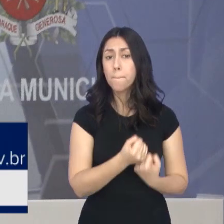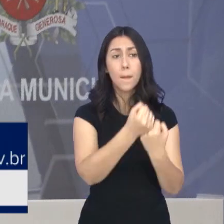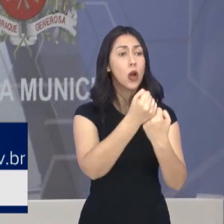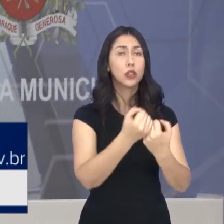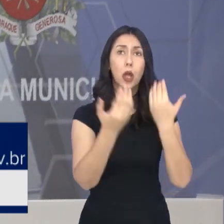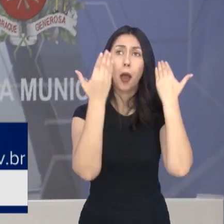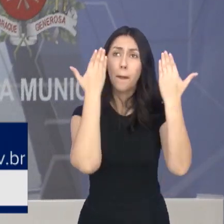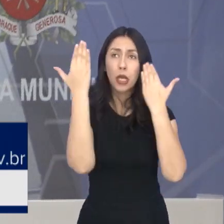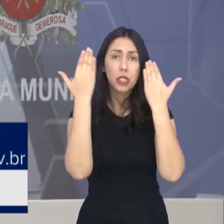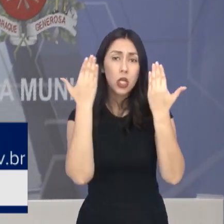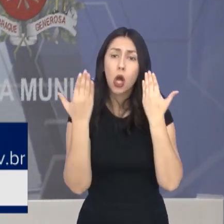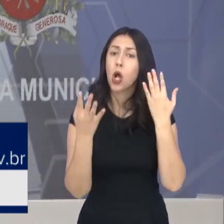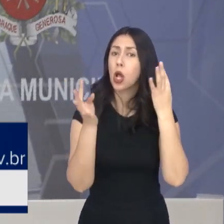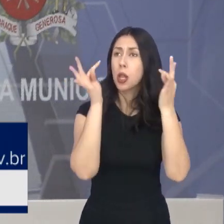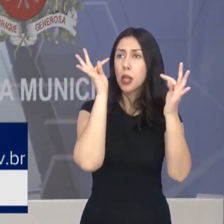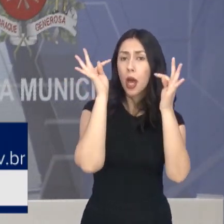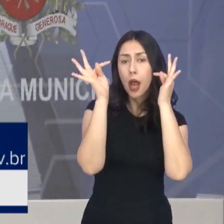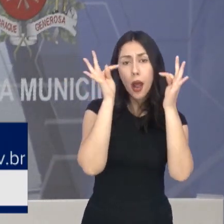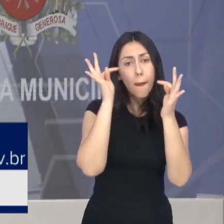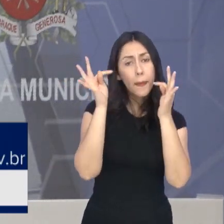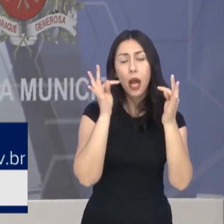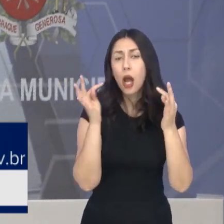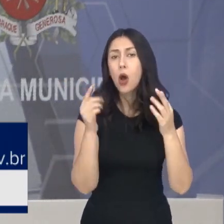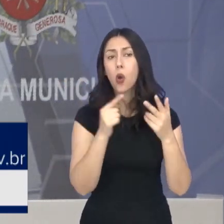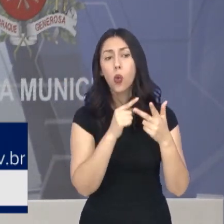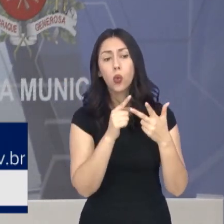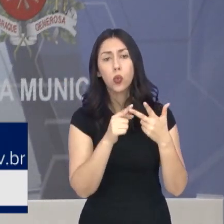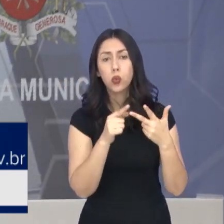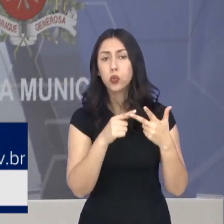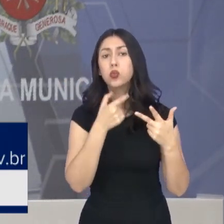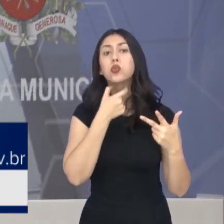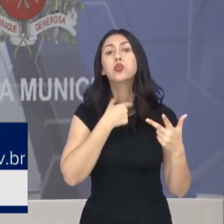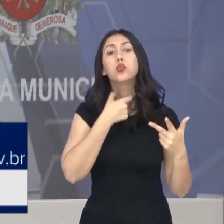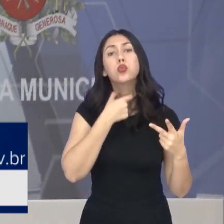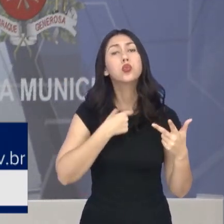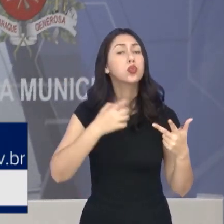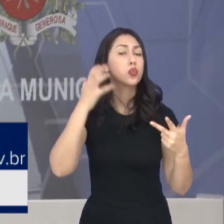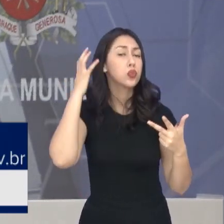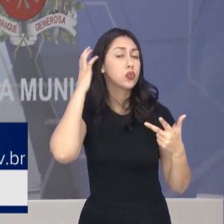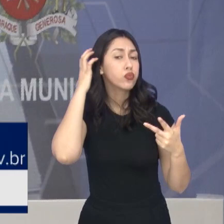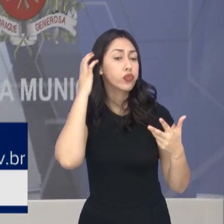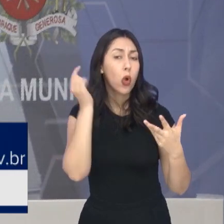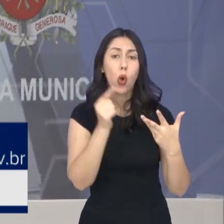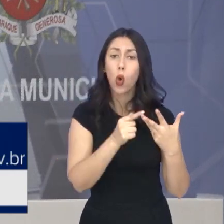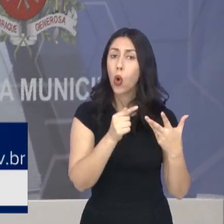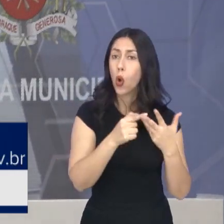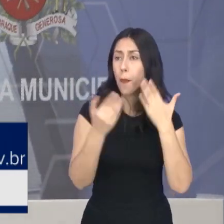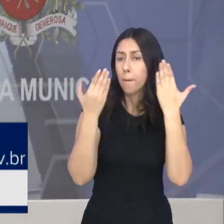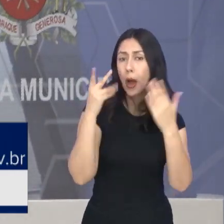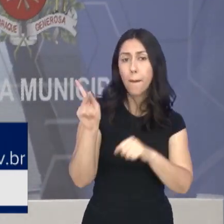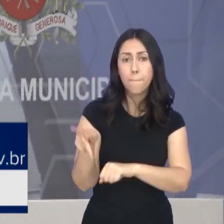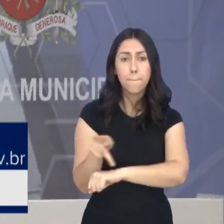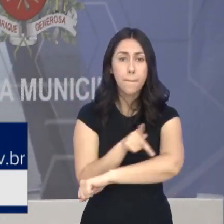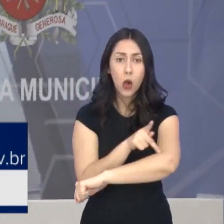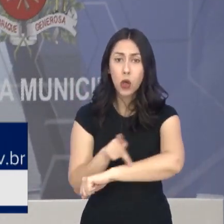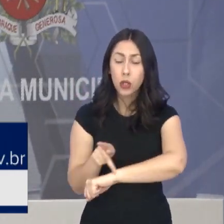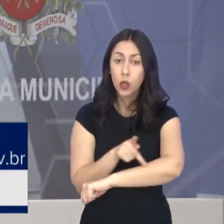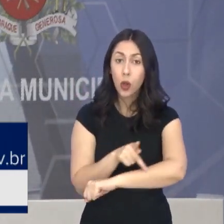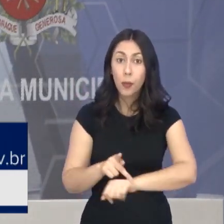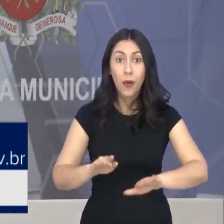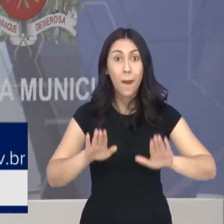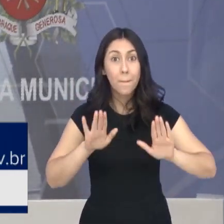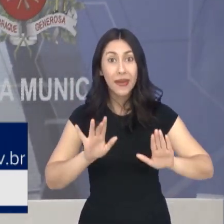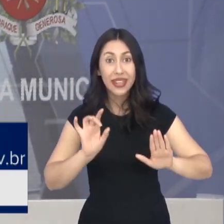psicólogos, terapeutas ocupacionais, fonos e psicopedagogos, porém o programa só